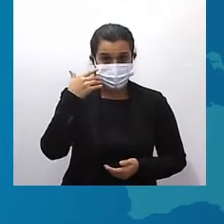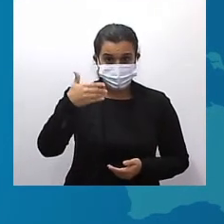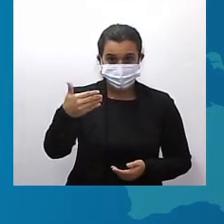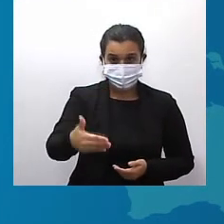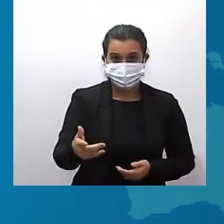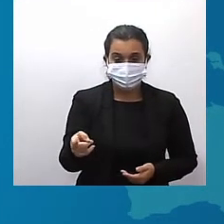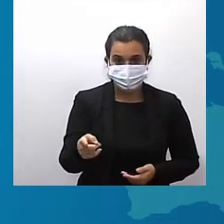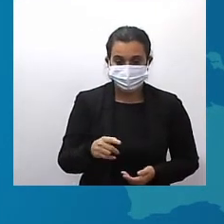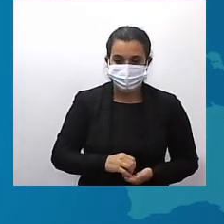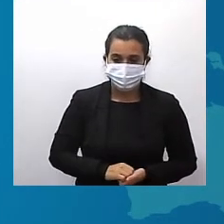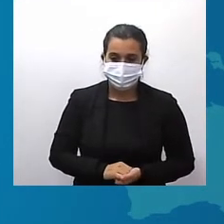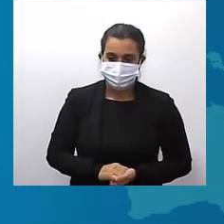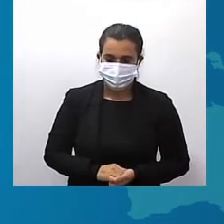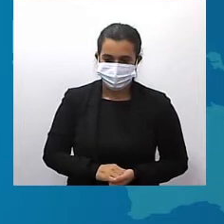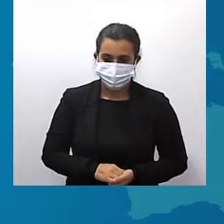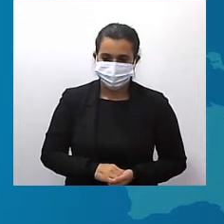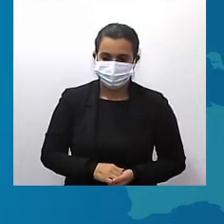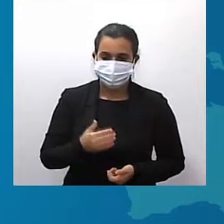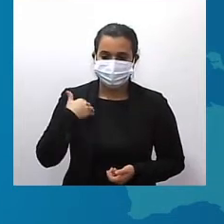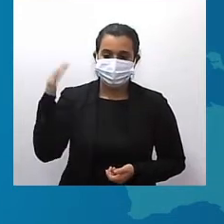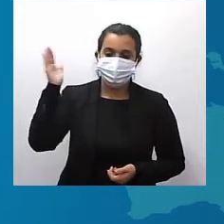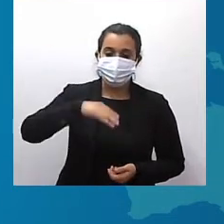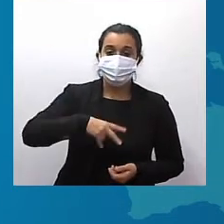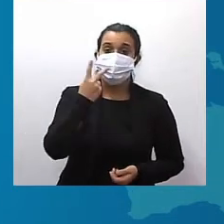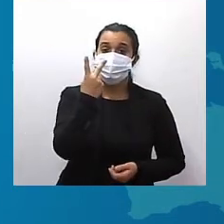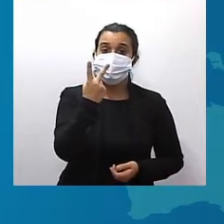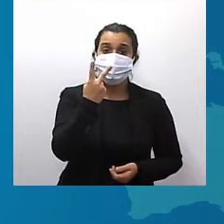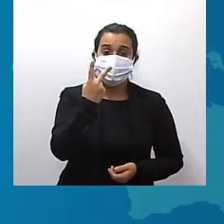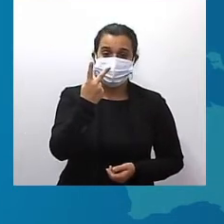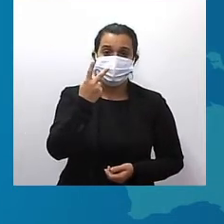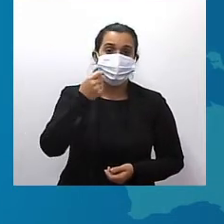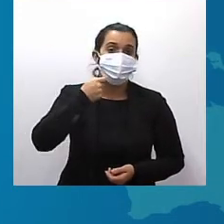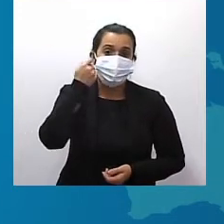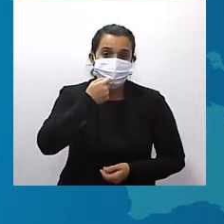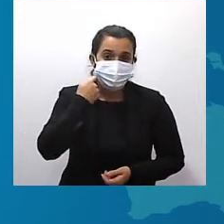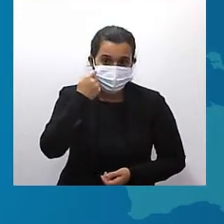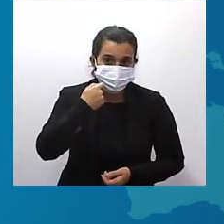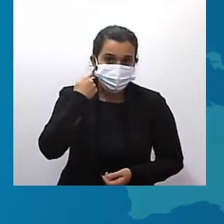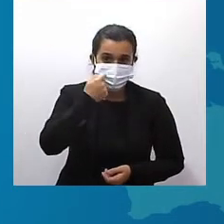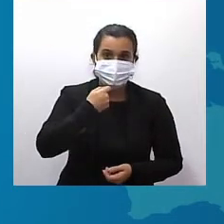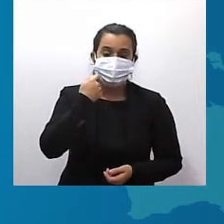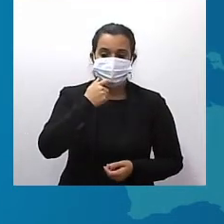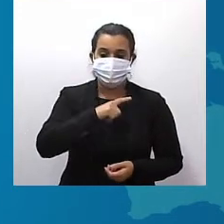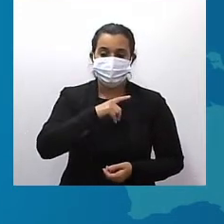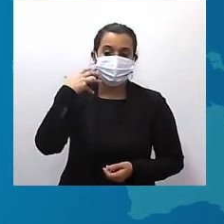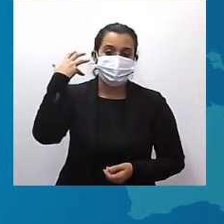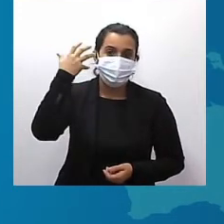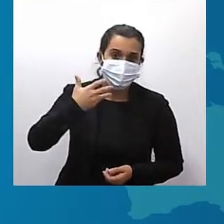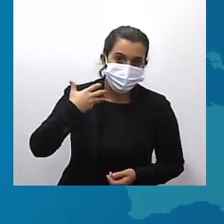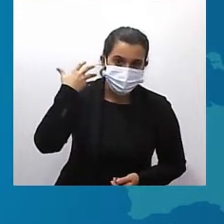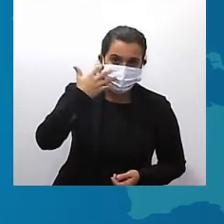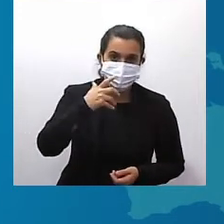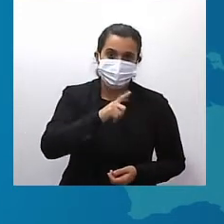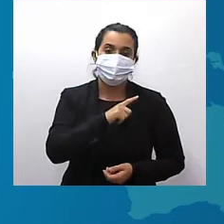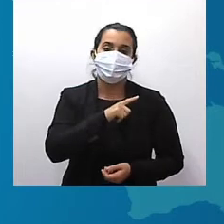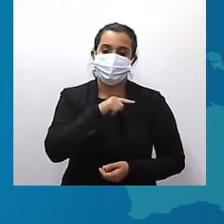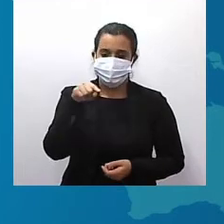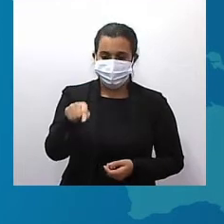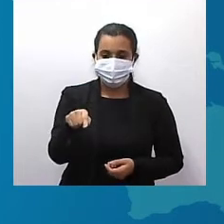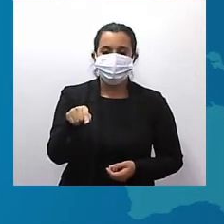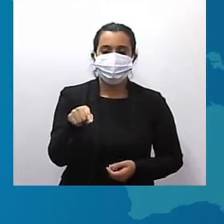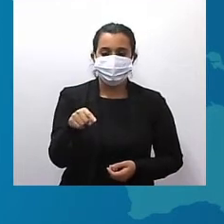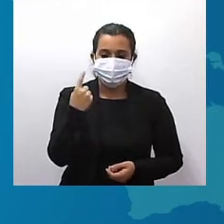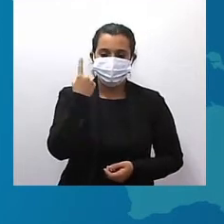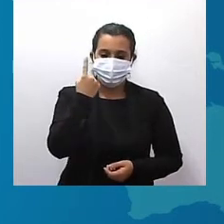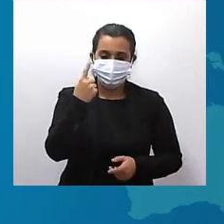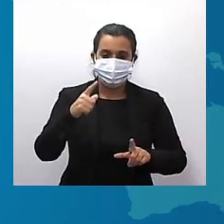eu trouxe aí duas artistas singers, duas cantoras que trazem bastante isso. Uma,